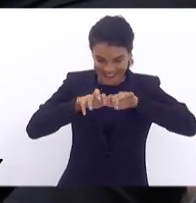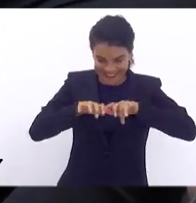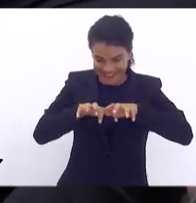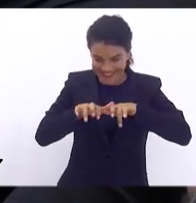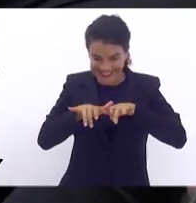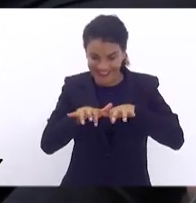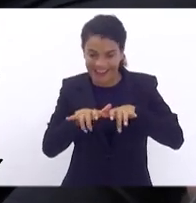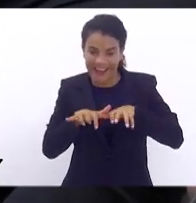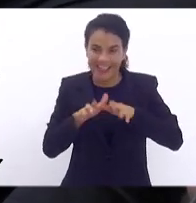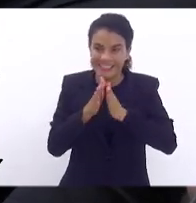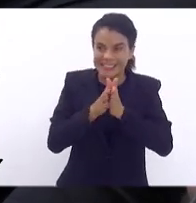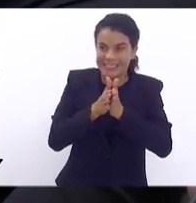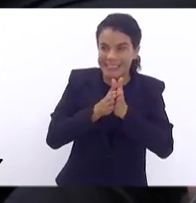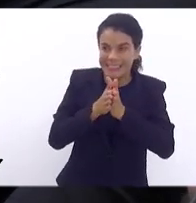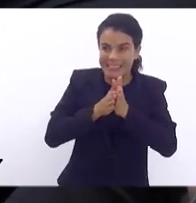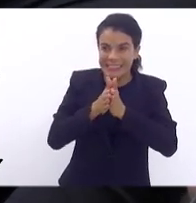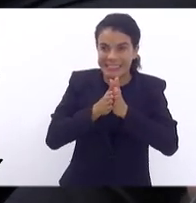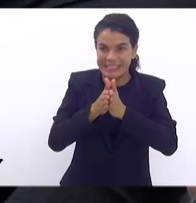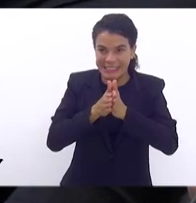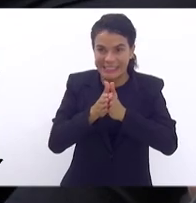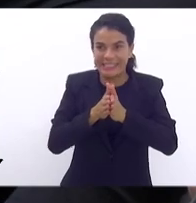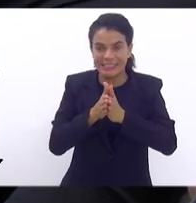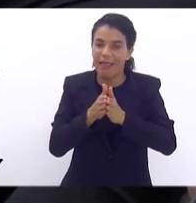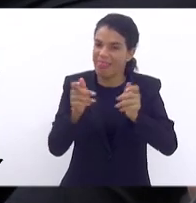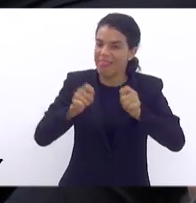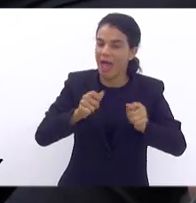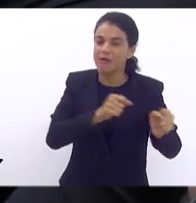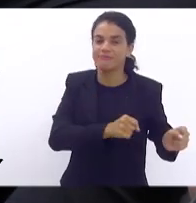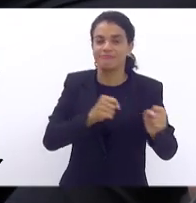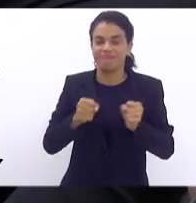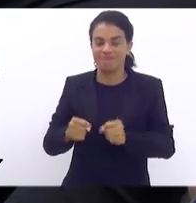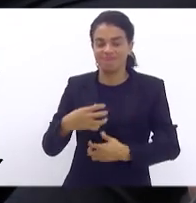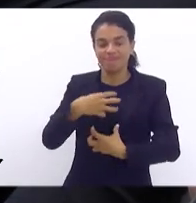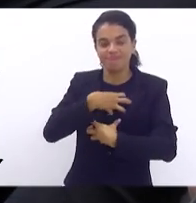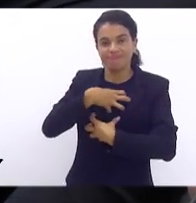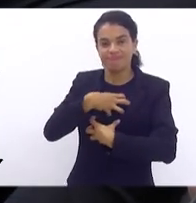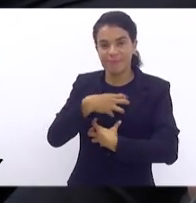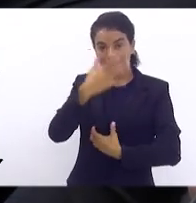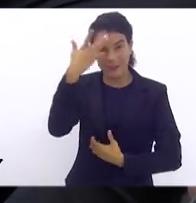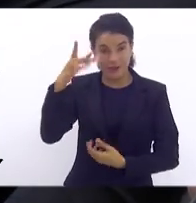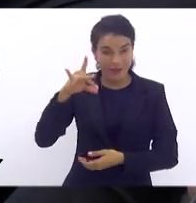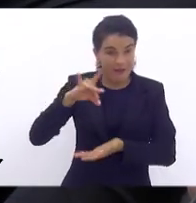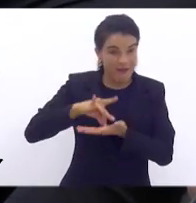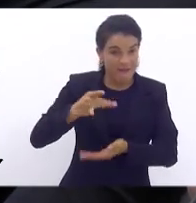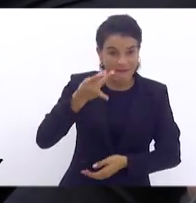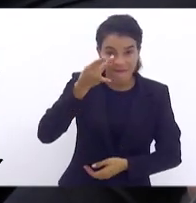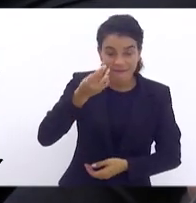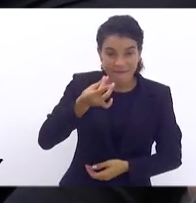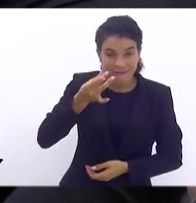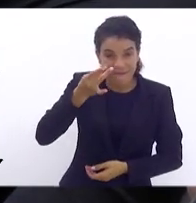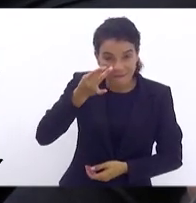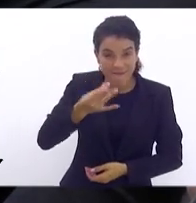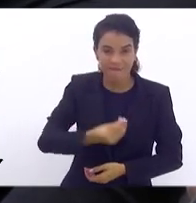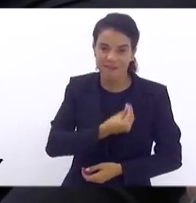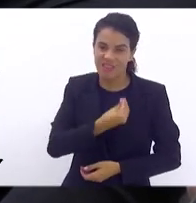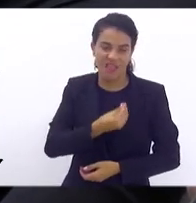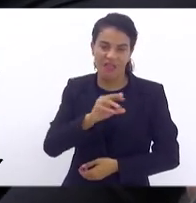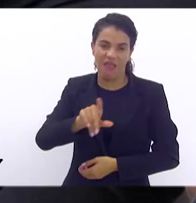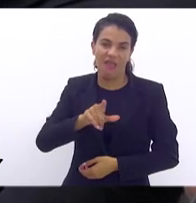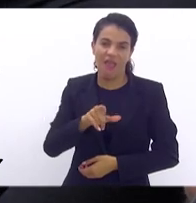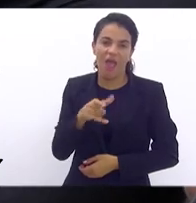de um dá muito poder né e pessoas que na vida real não teriam coragem de fazer isso